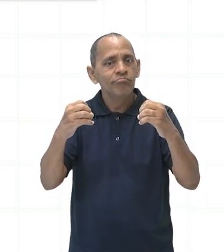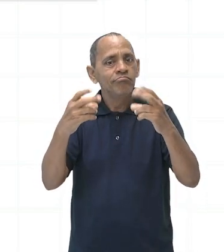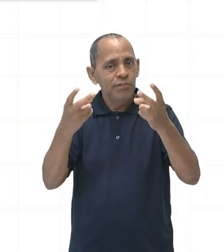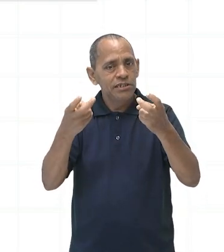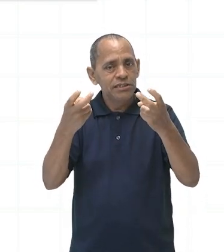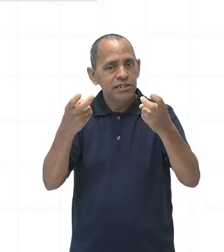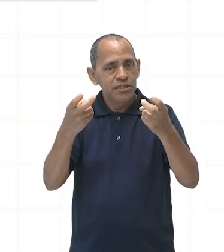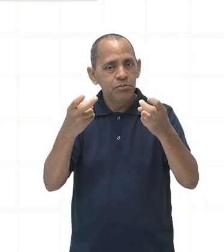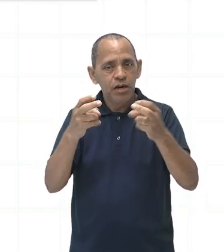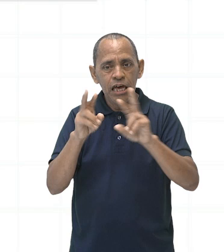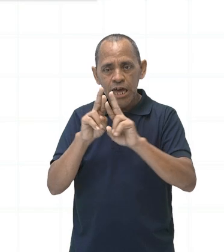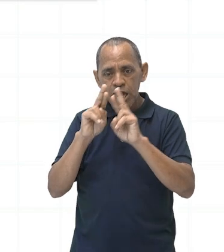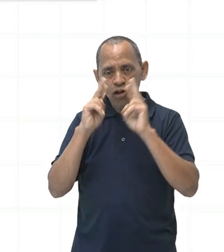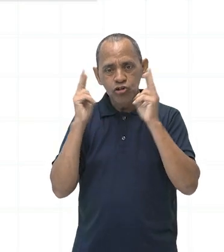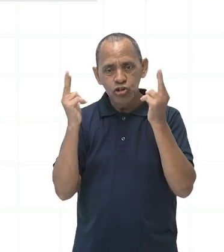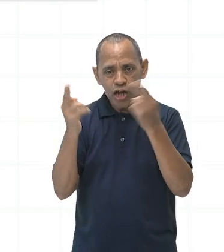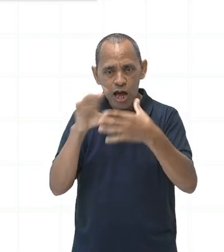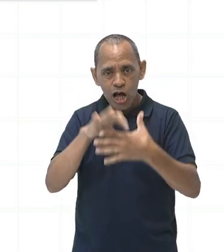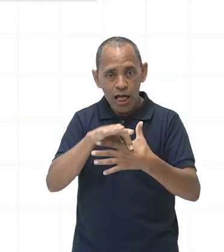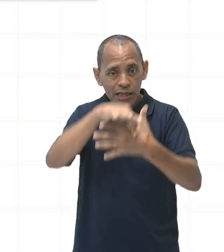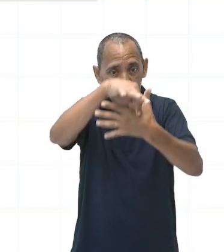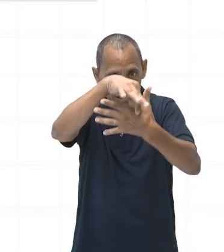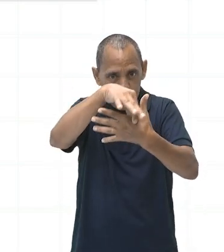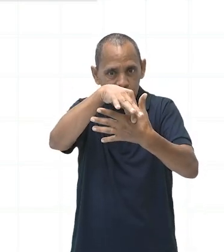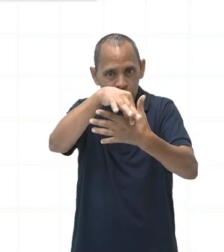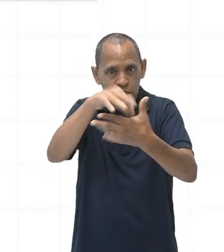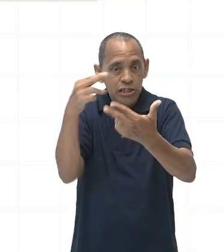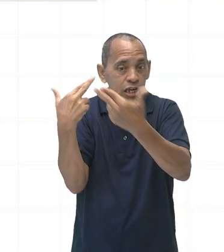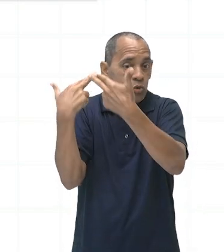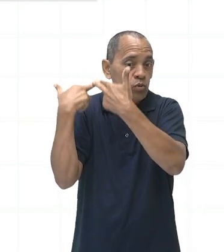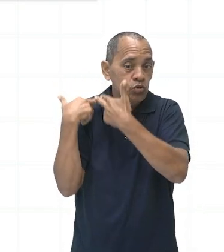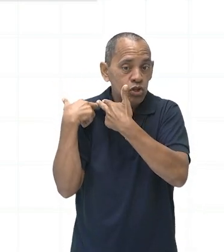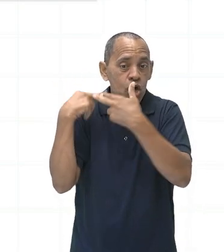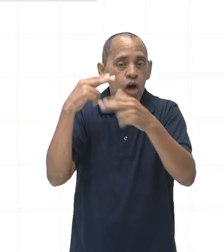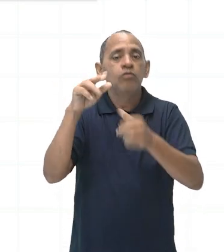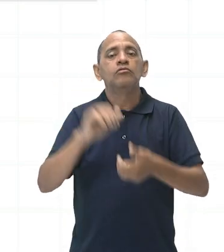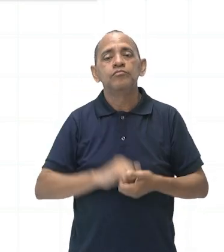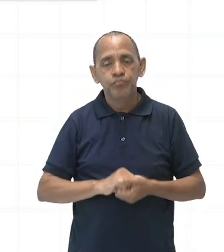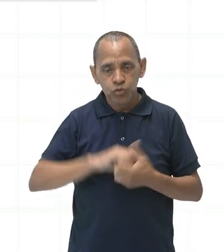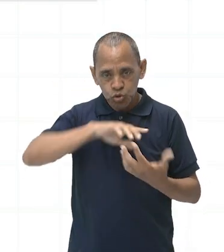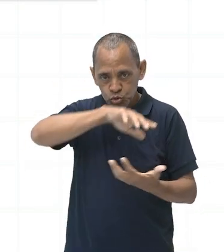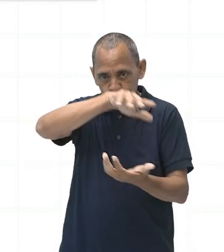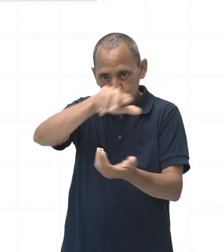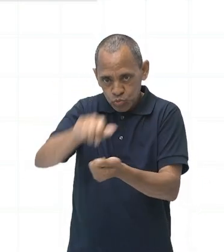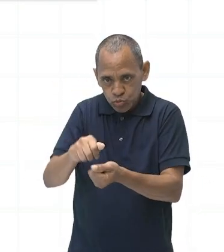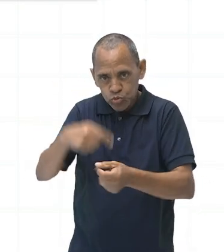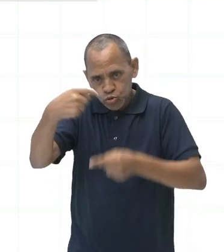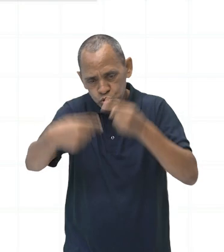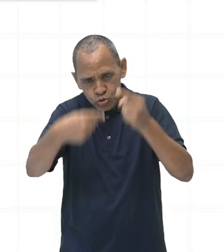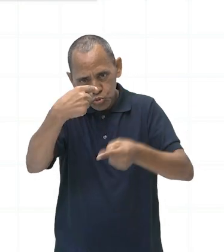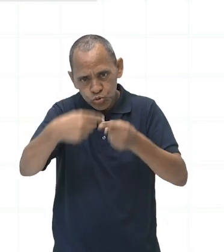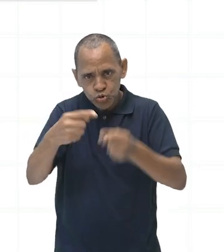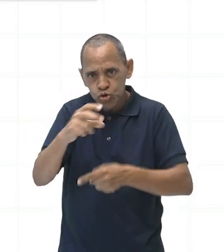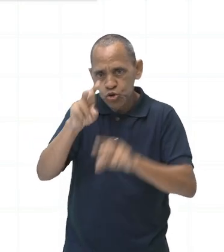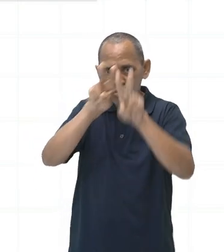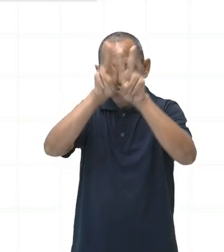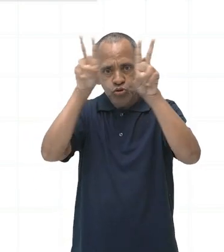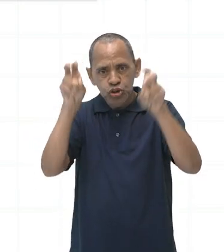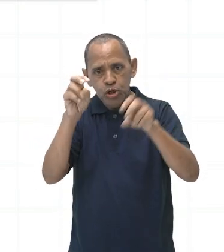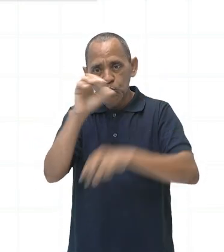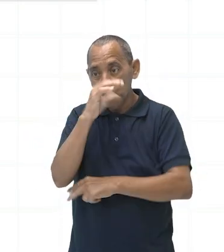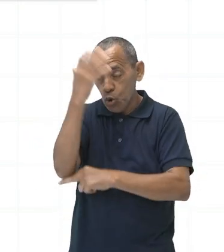E reunirá líderes mundiais para discutir as questões climáticas, ela não veio escrita. Então, já sabemos que